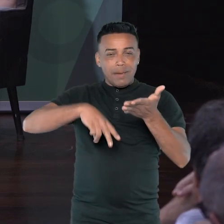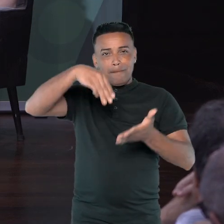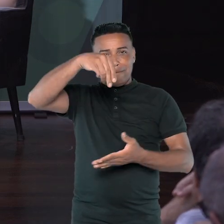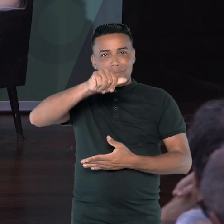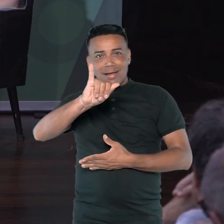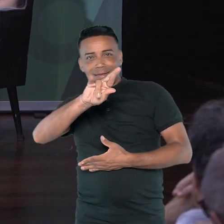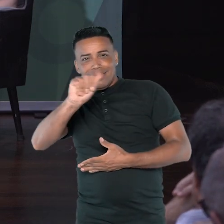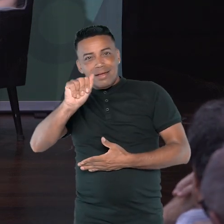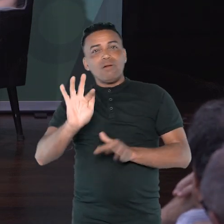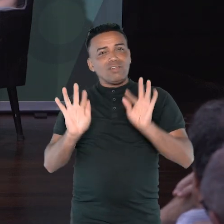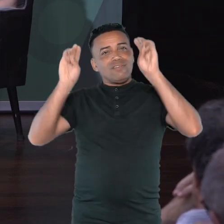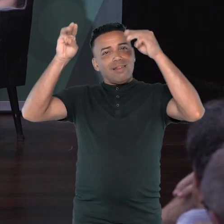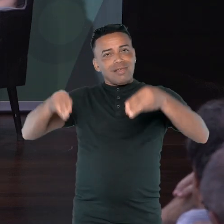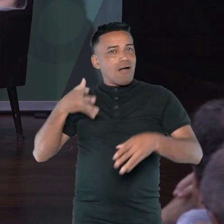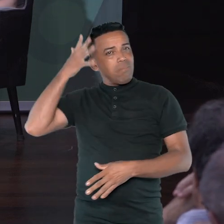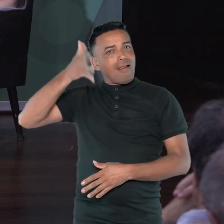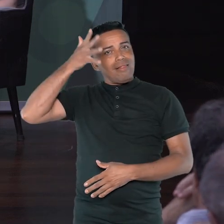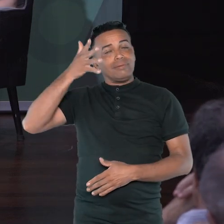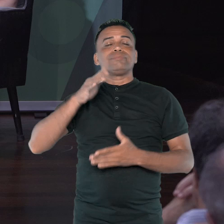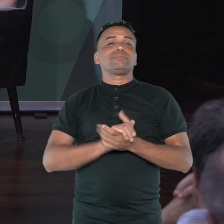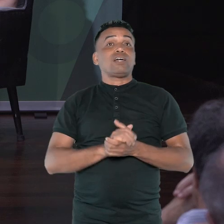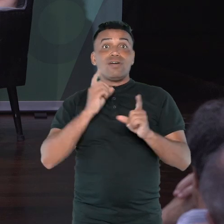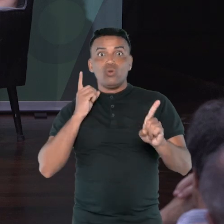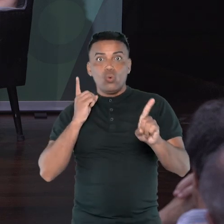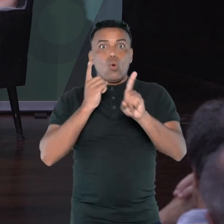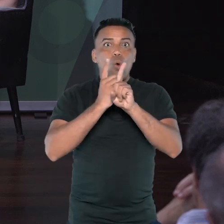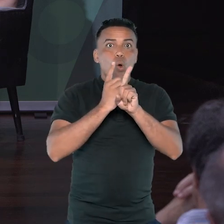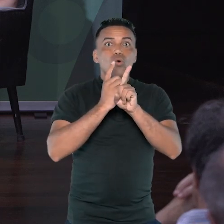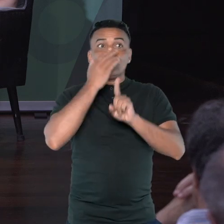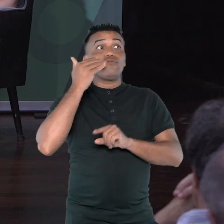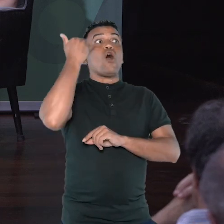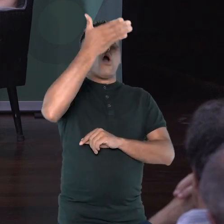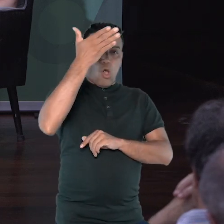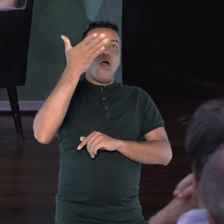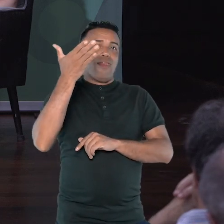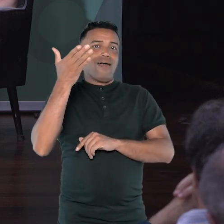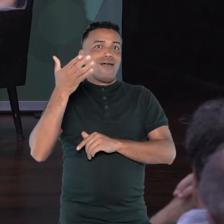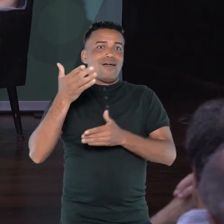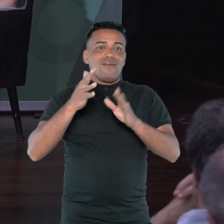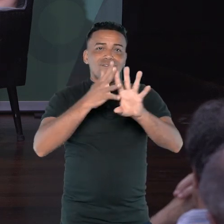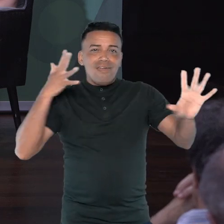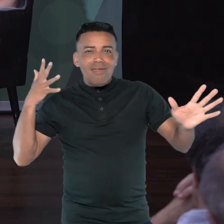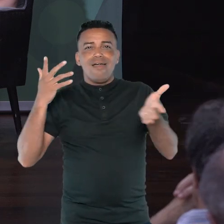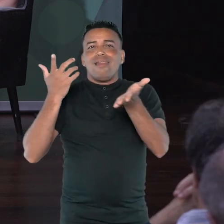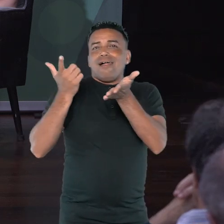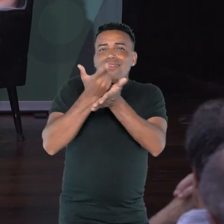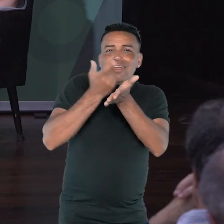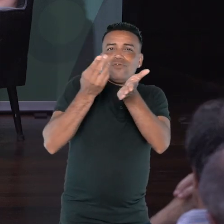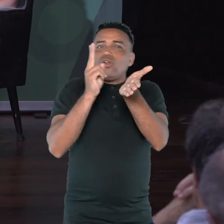você poder fazer o fechamento. A gente vai ter um encontro com a Maíra aqui no foyer, né, com os livros,